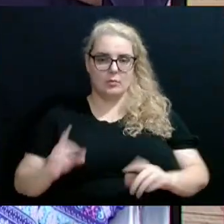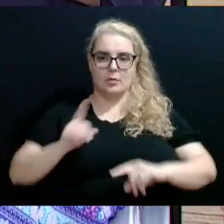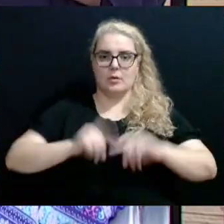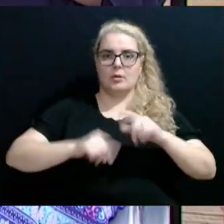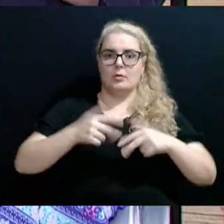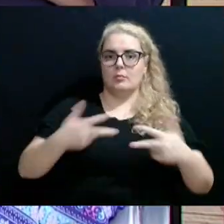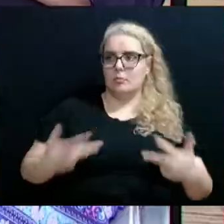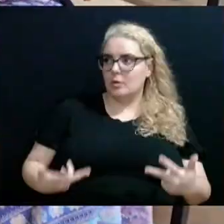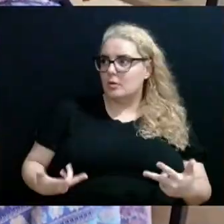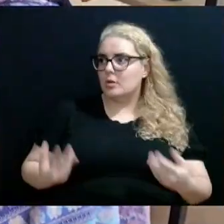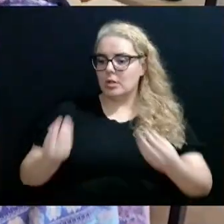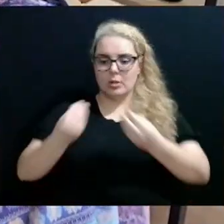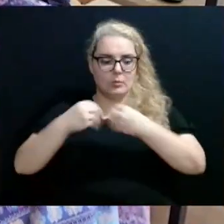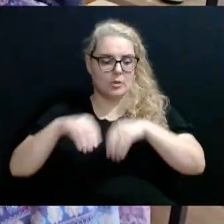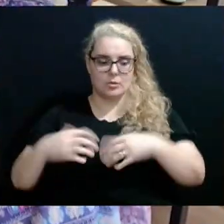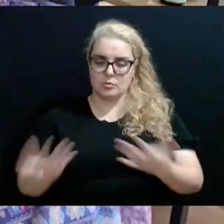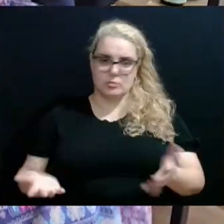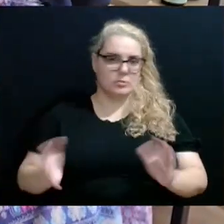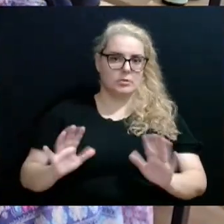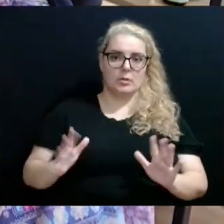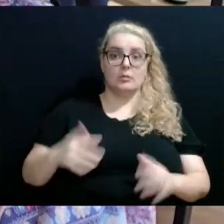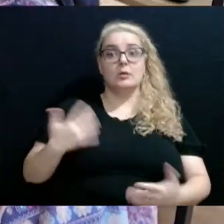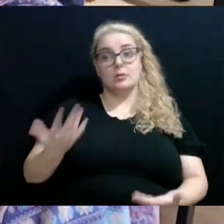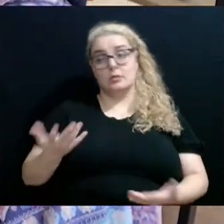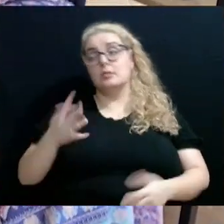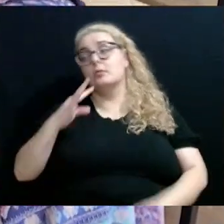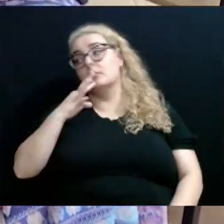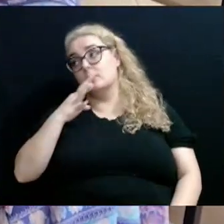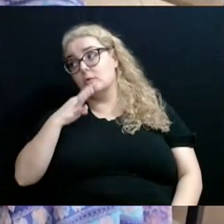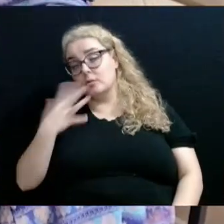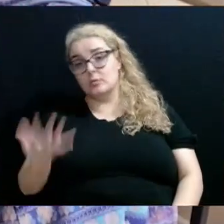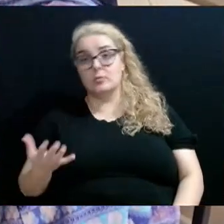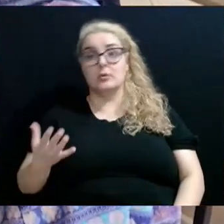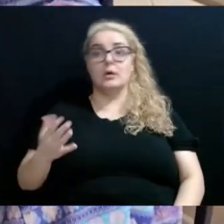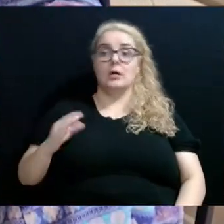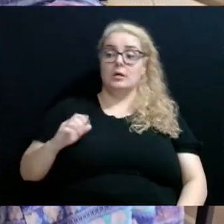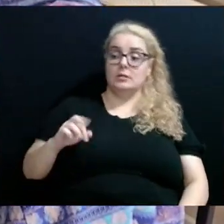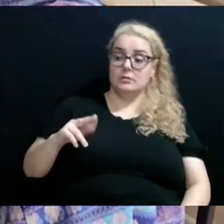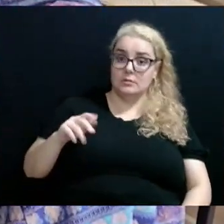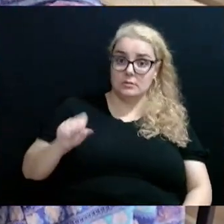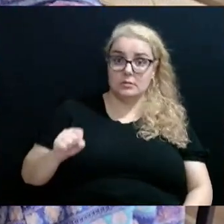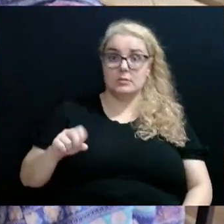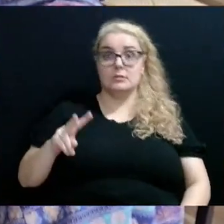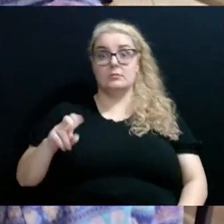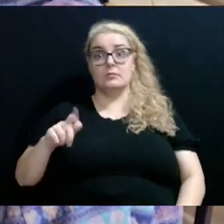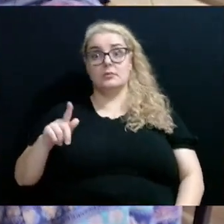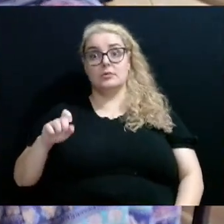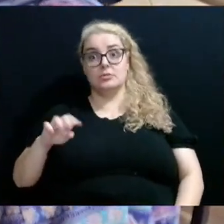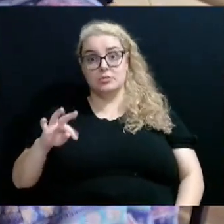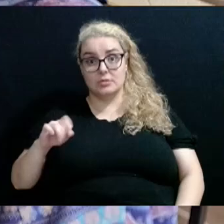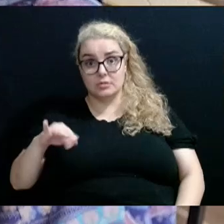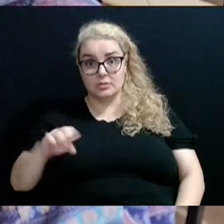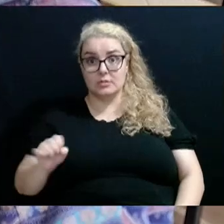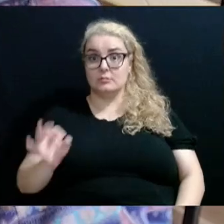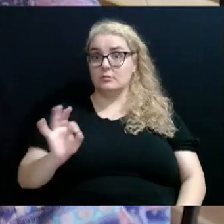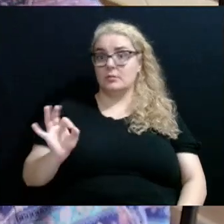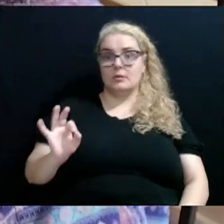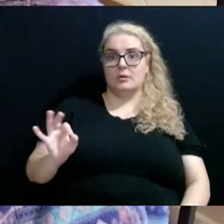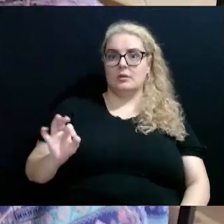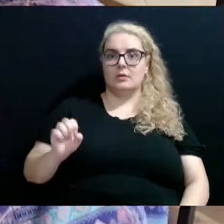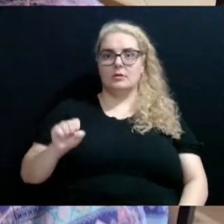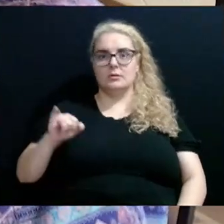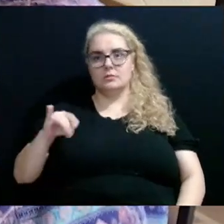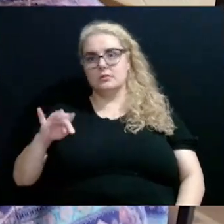seja prejudicial. Então, eu fui conhecer as ceras vegetais, para não ter nada sintético,